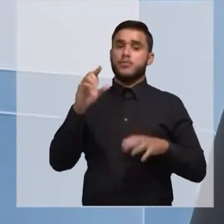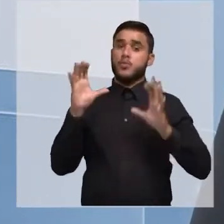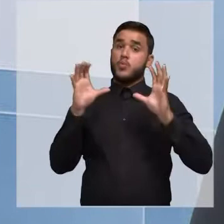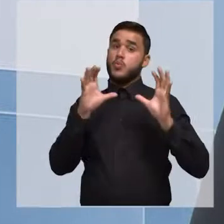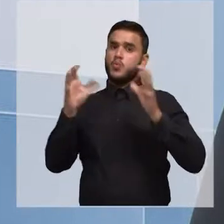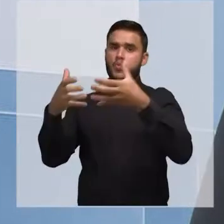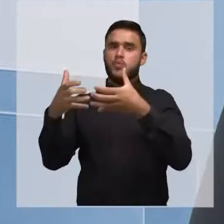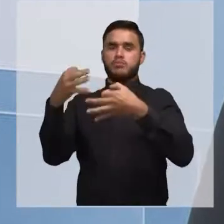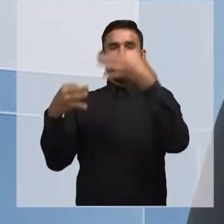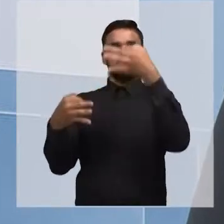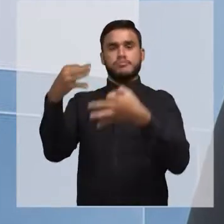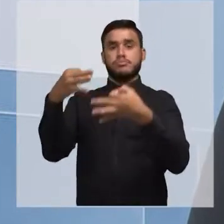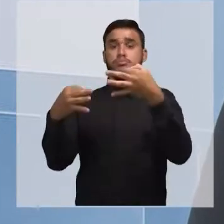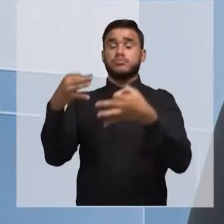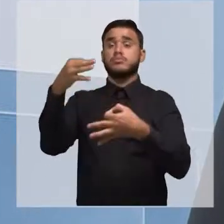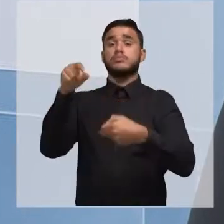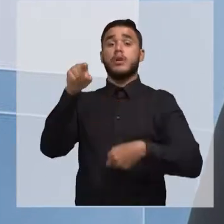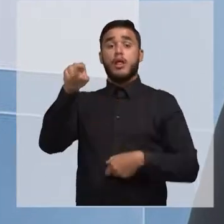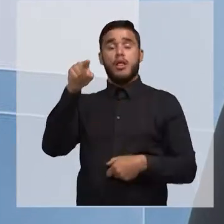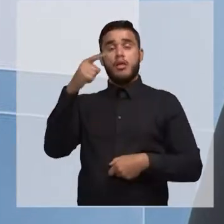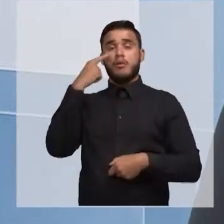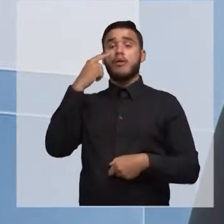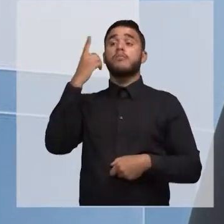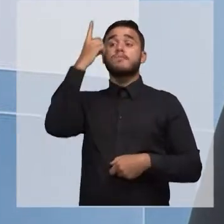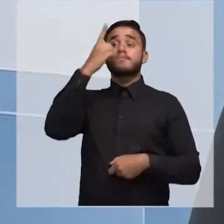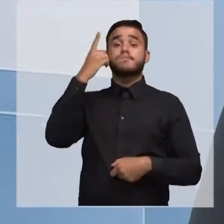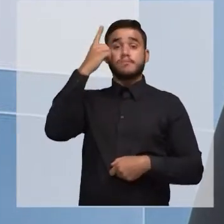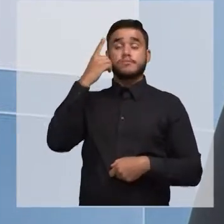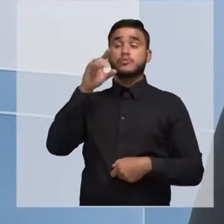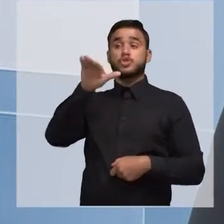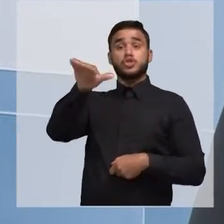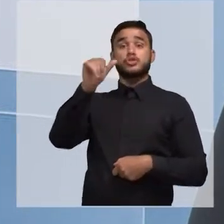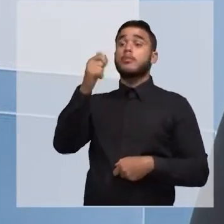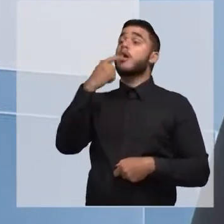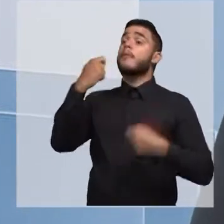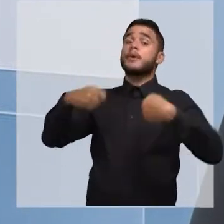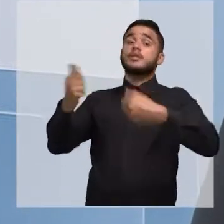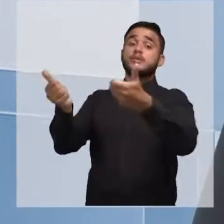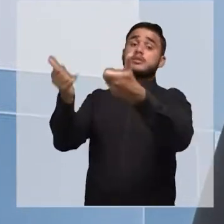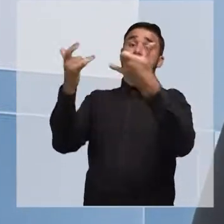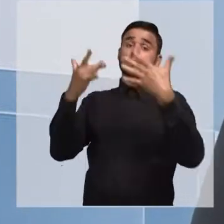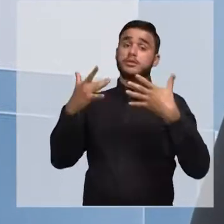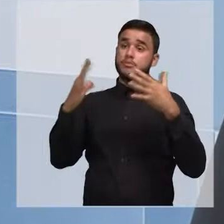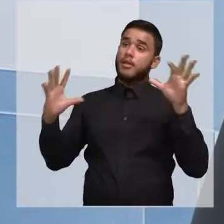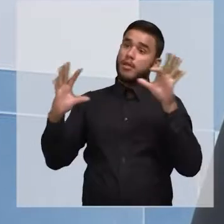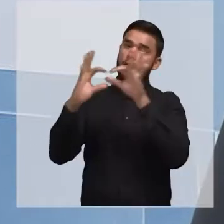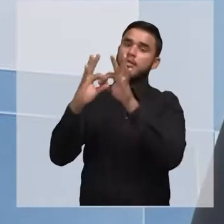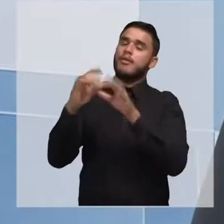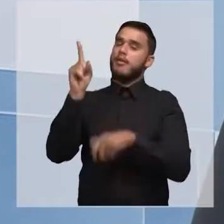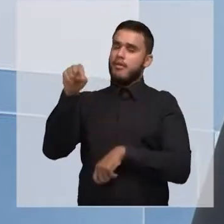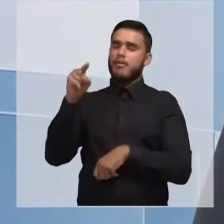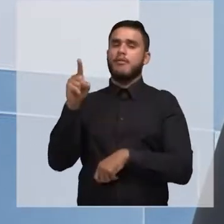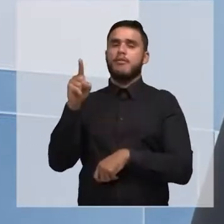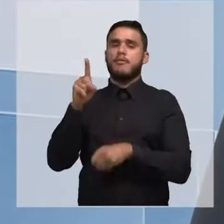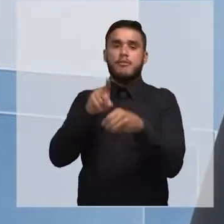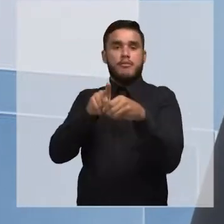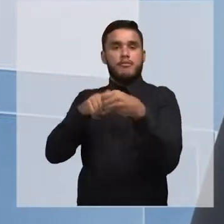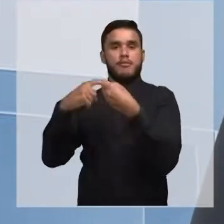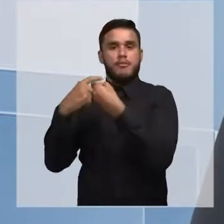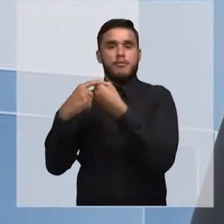Conselho Nacional de Justiça o desembargador, que tem uma ligação com o PT,